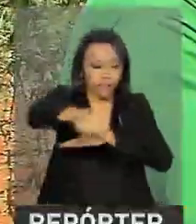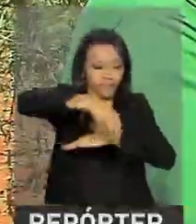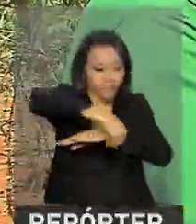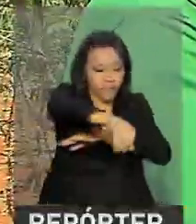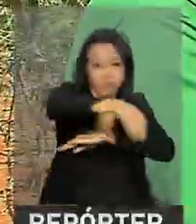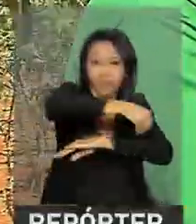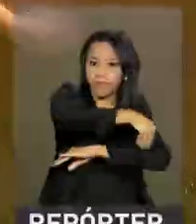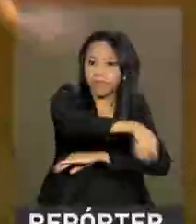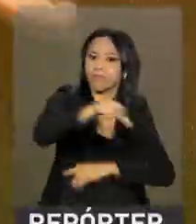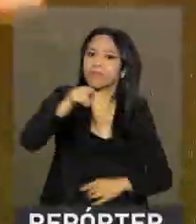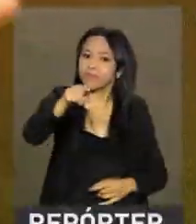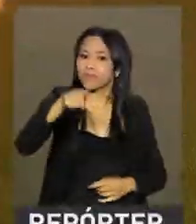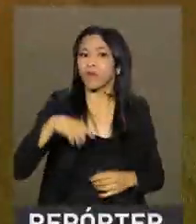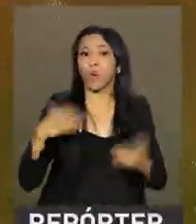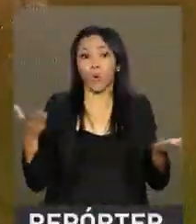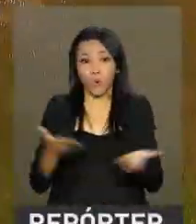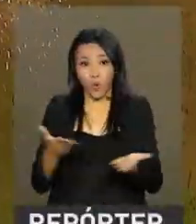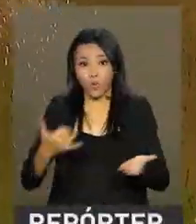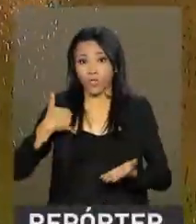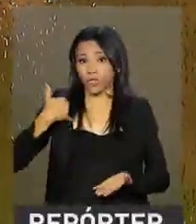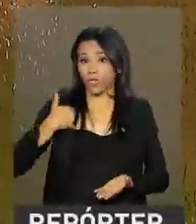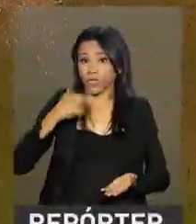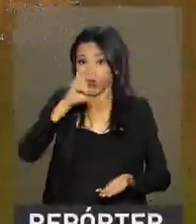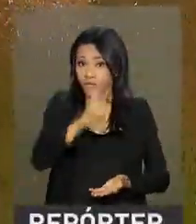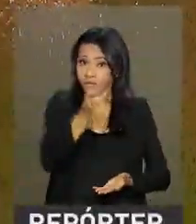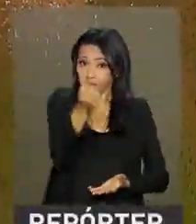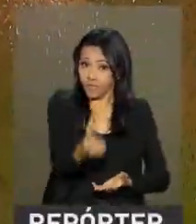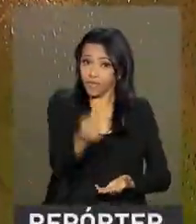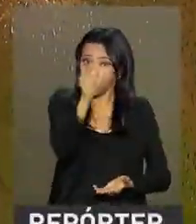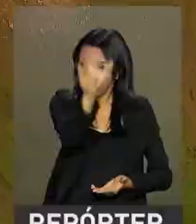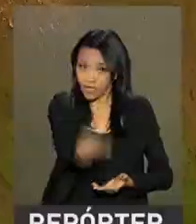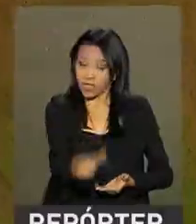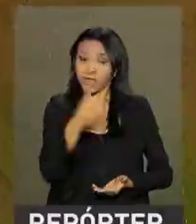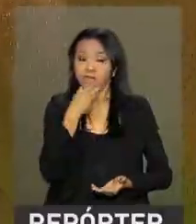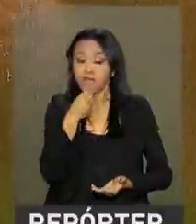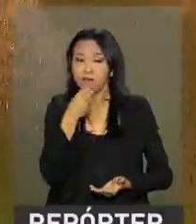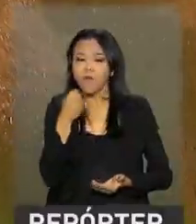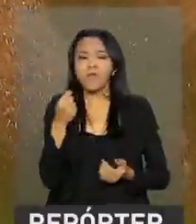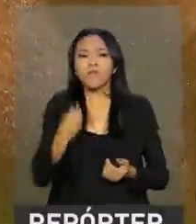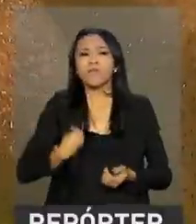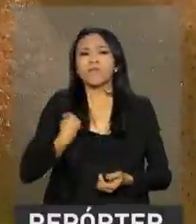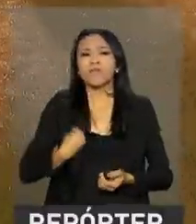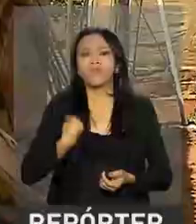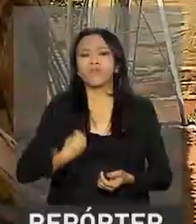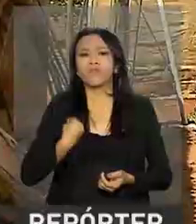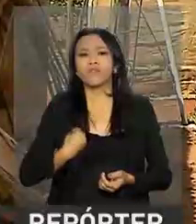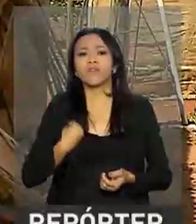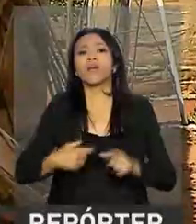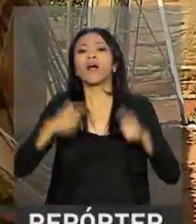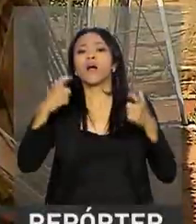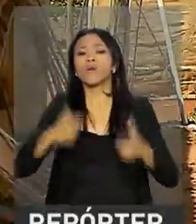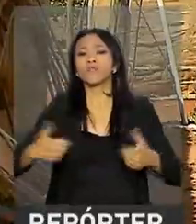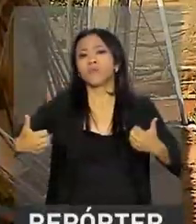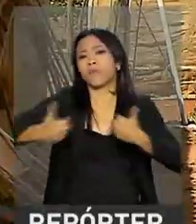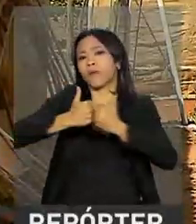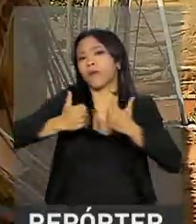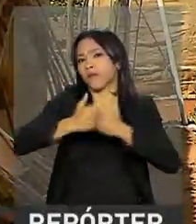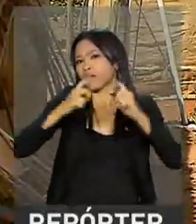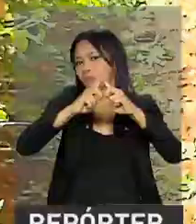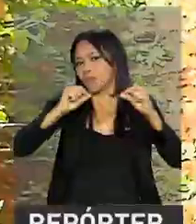seus o sustento hoje com 56 anos o agricultor vive em uma pequena propriedade em planaltina no distrito